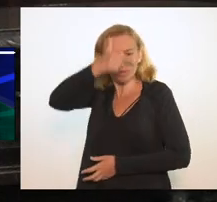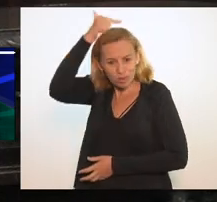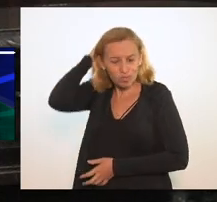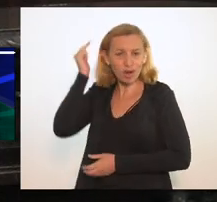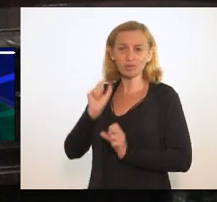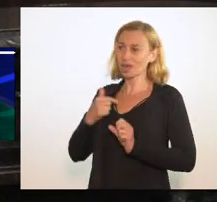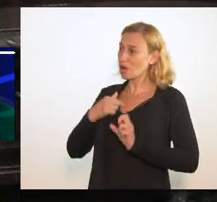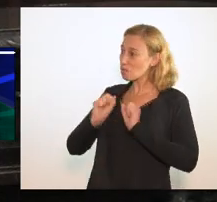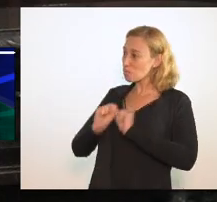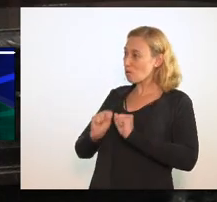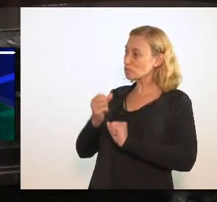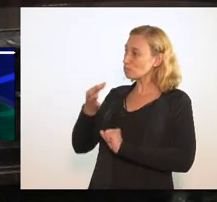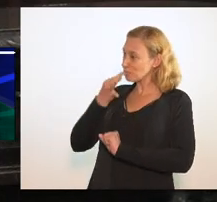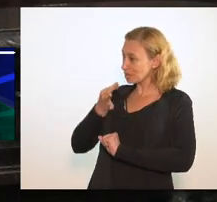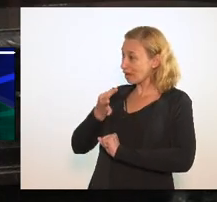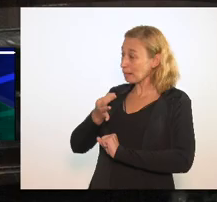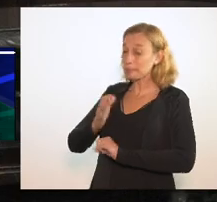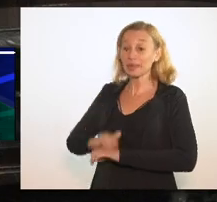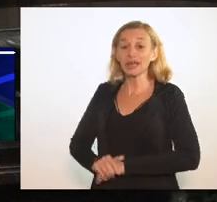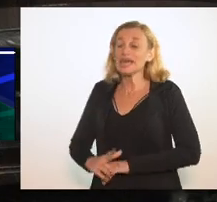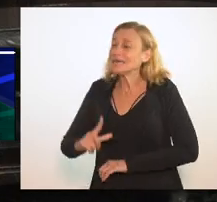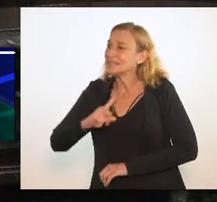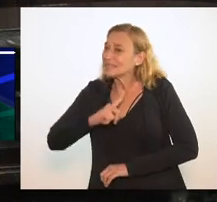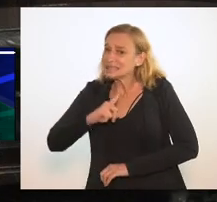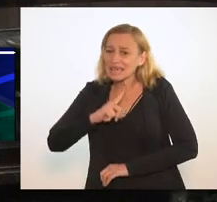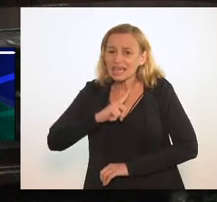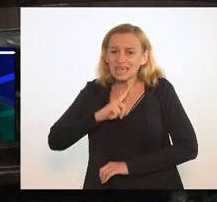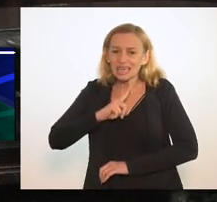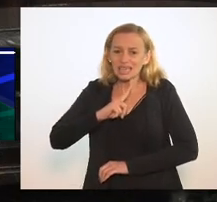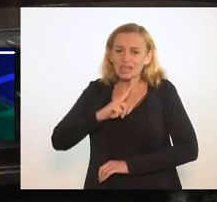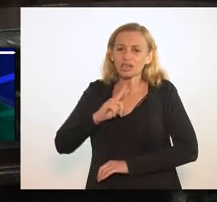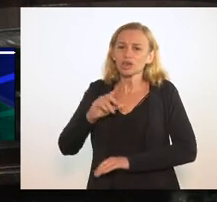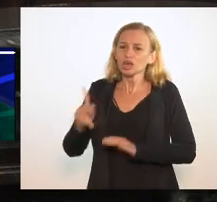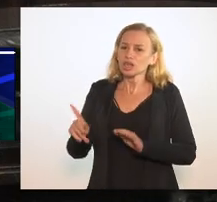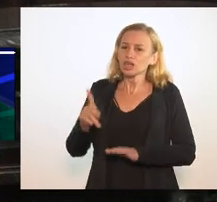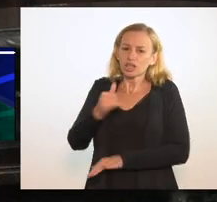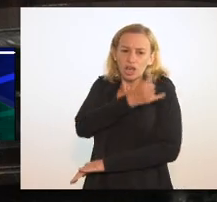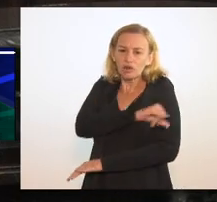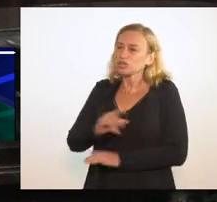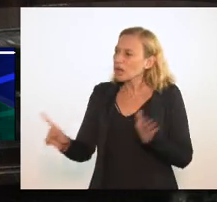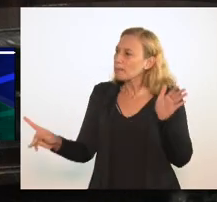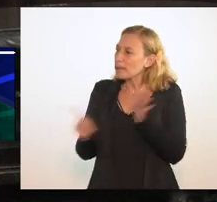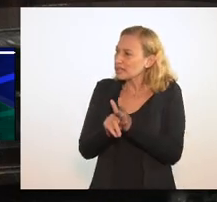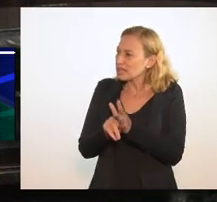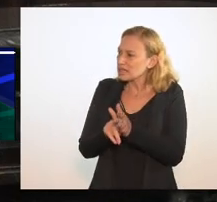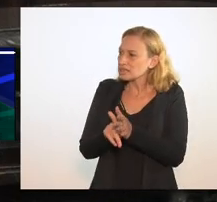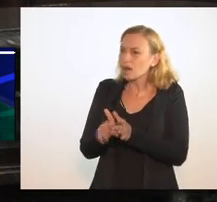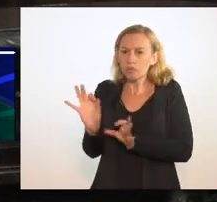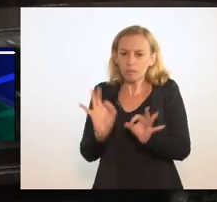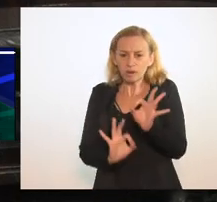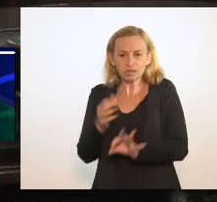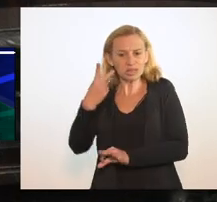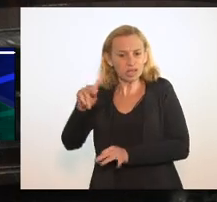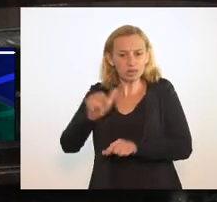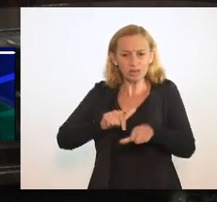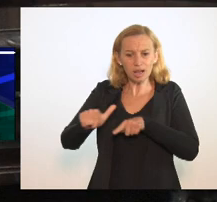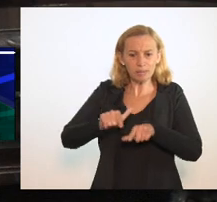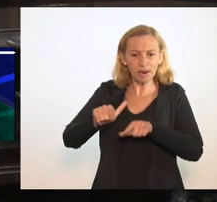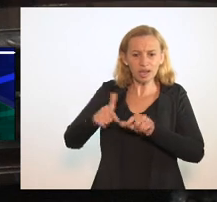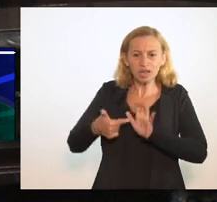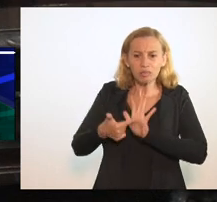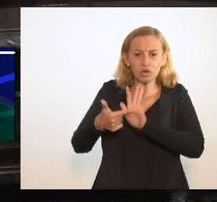posso sugerir, para que tenha, não tenho dúvida, já faz parte do vosso plano de trabalho, transparência